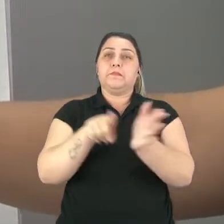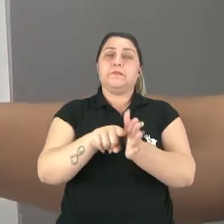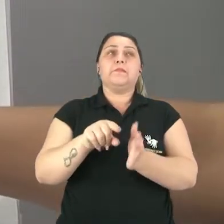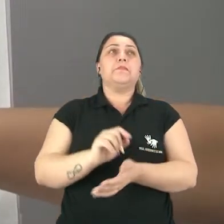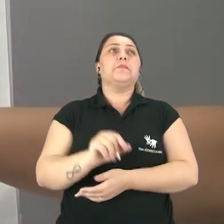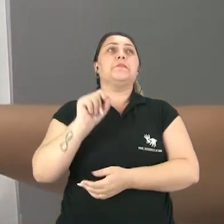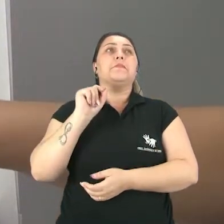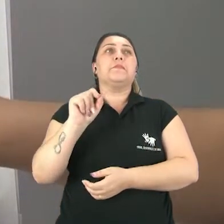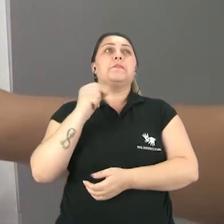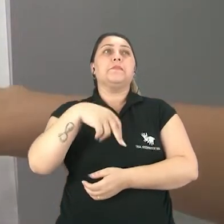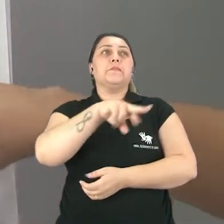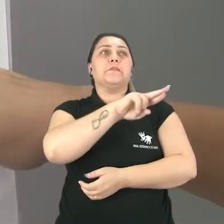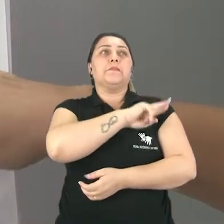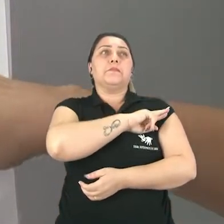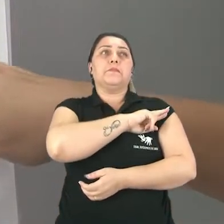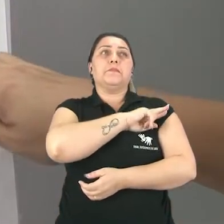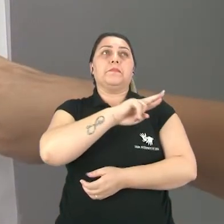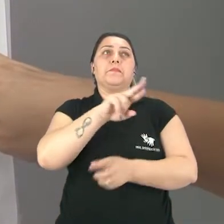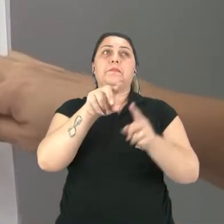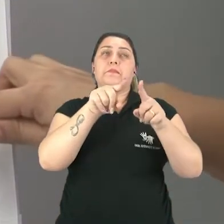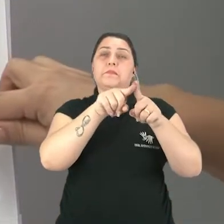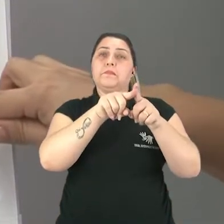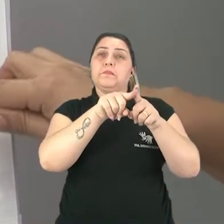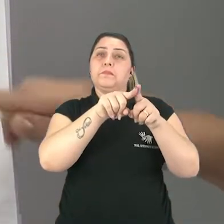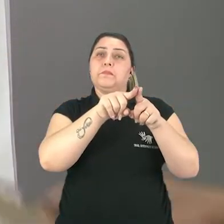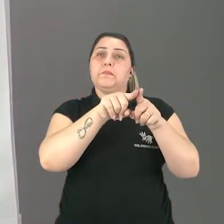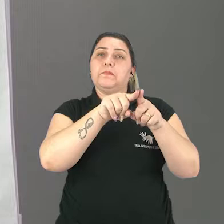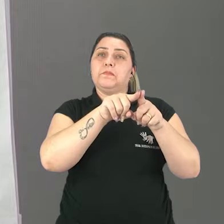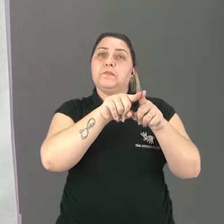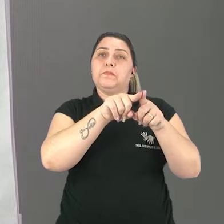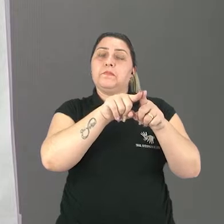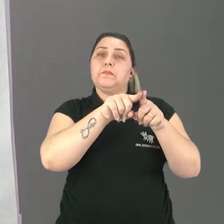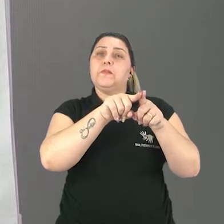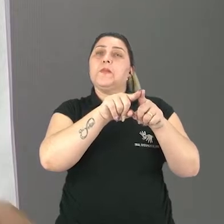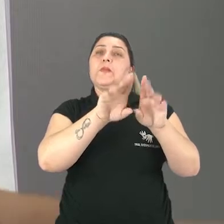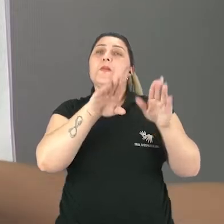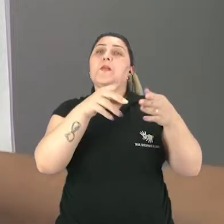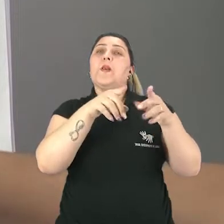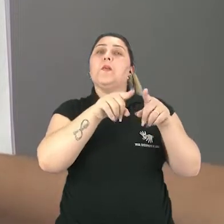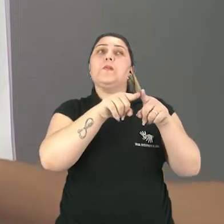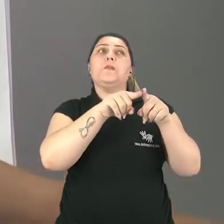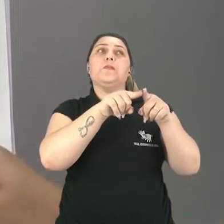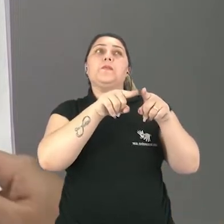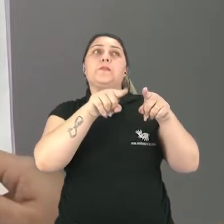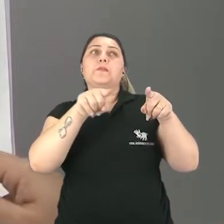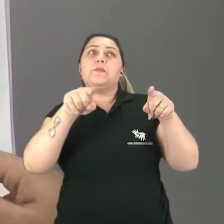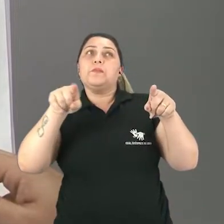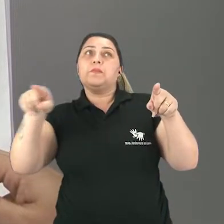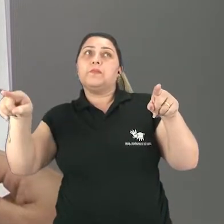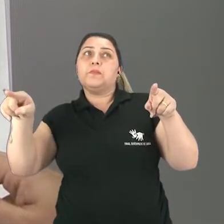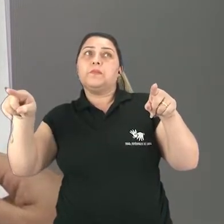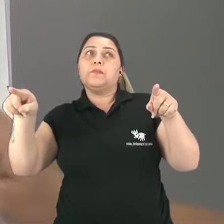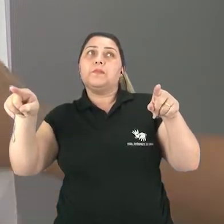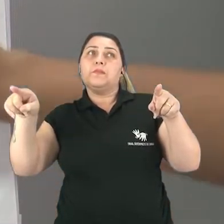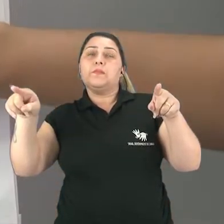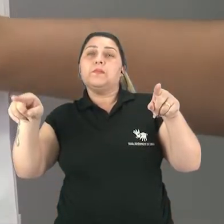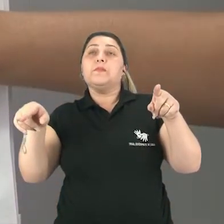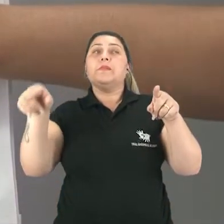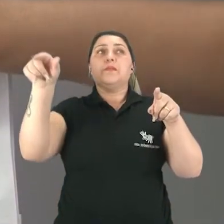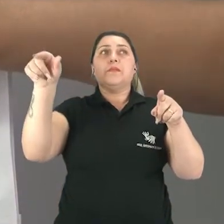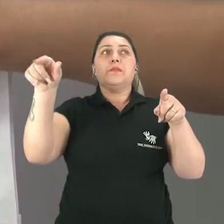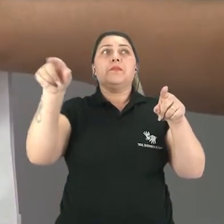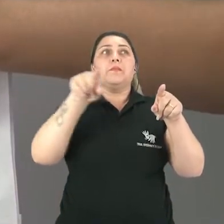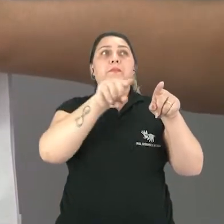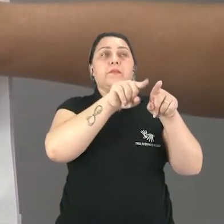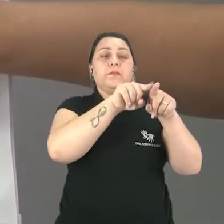perguntinha, o que representa a linha horizontal desse gráfico? Qual é a linha horizontal? Esta ou esta?